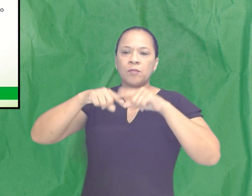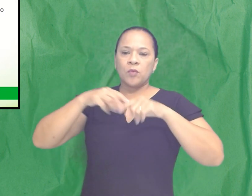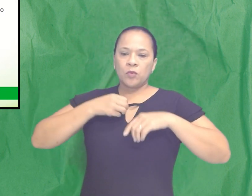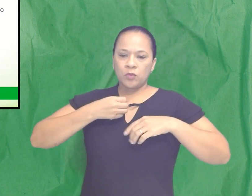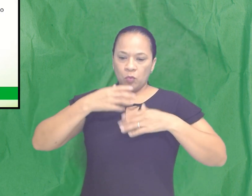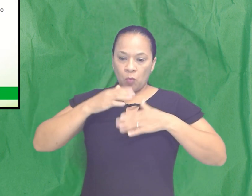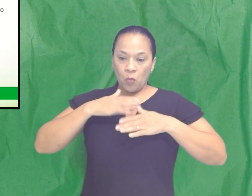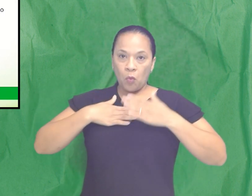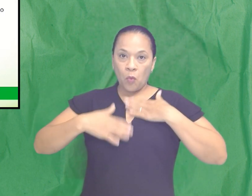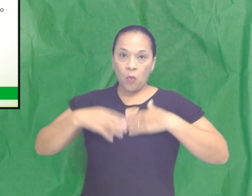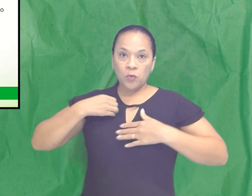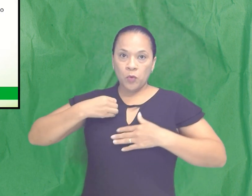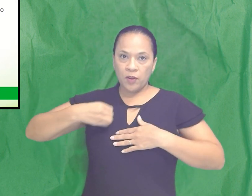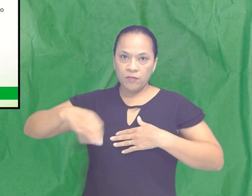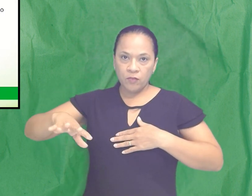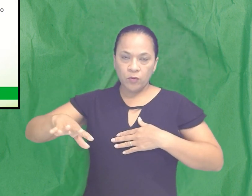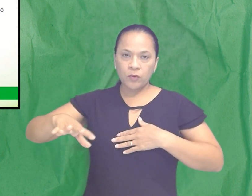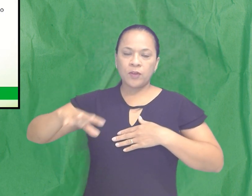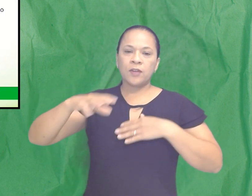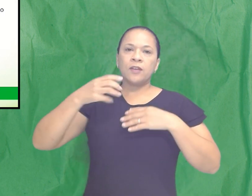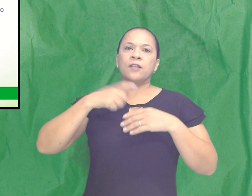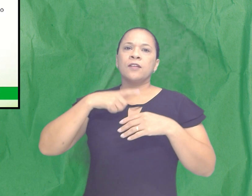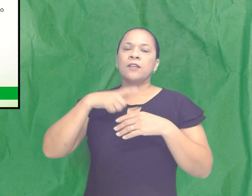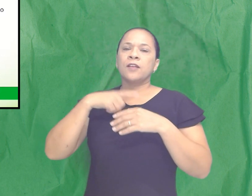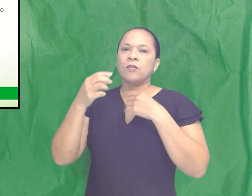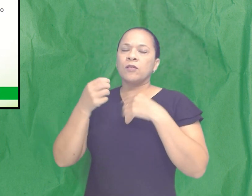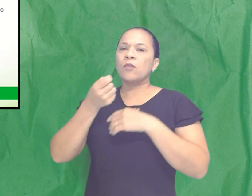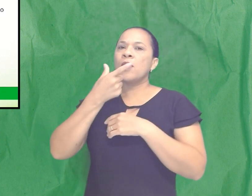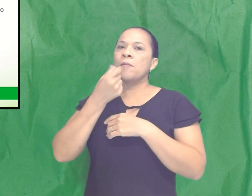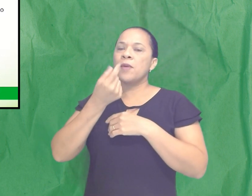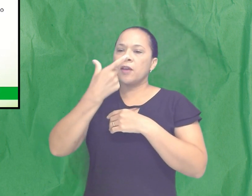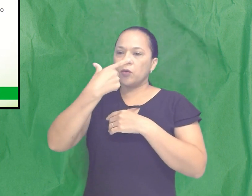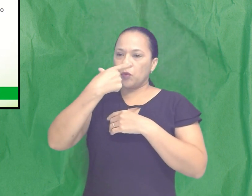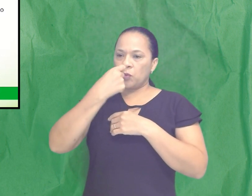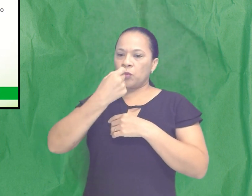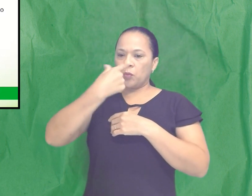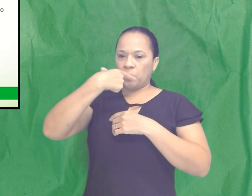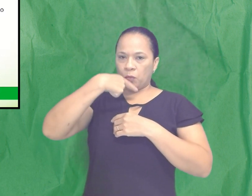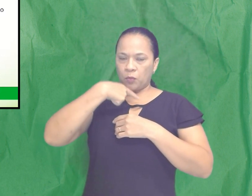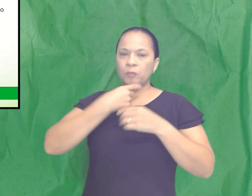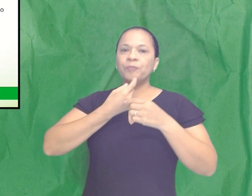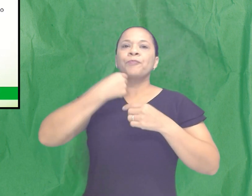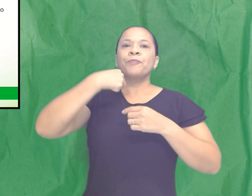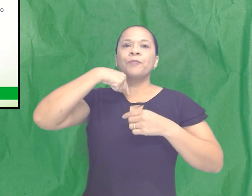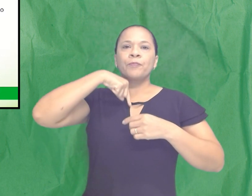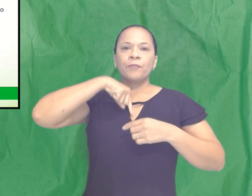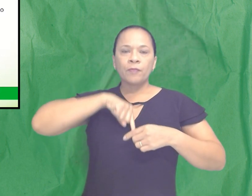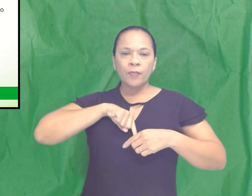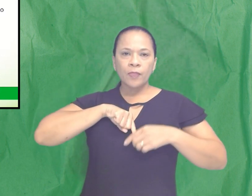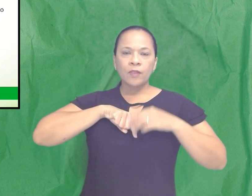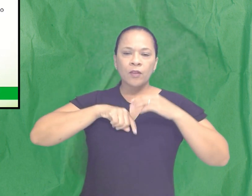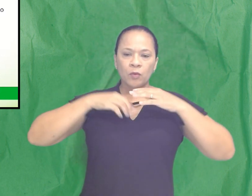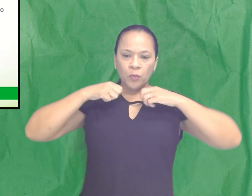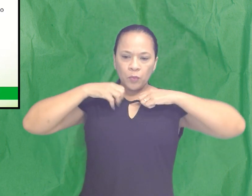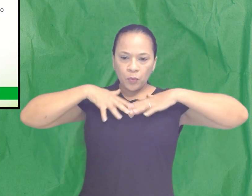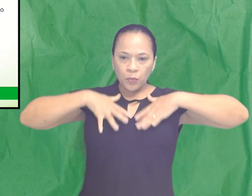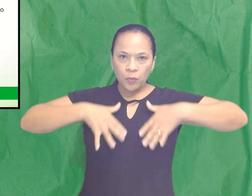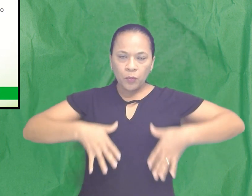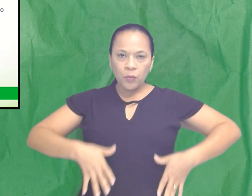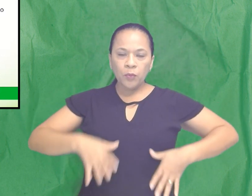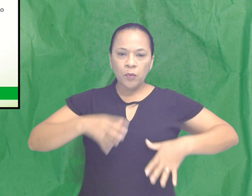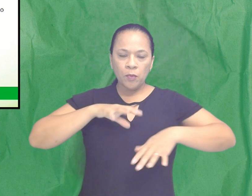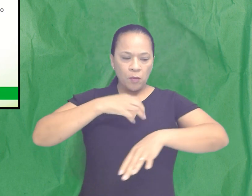ele é administrado, absorvido, chega à circulação sanguínea, onde será distribuído para